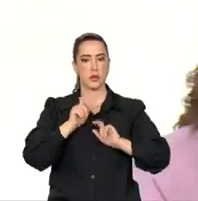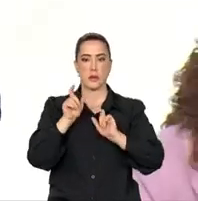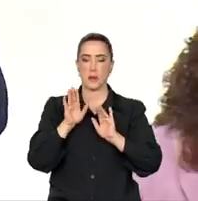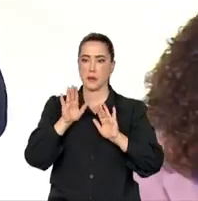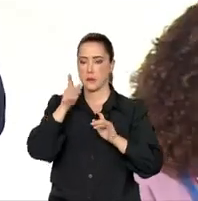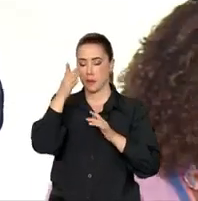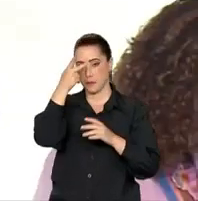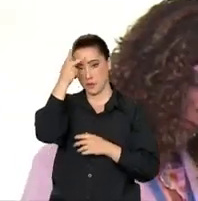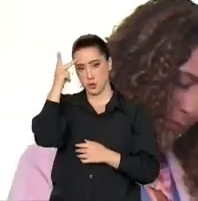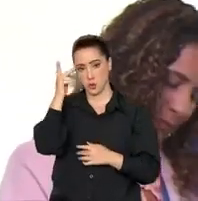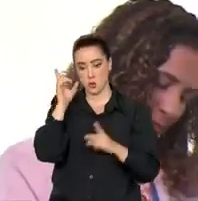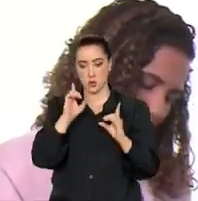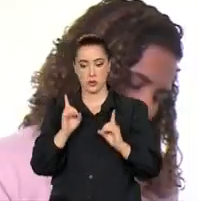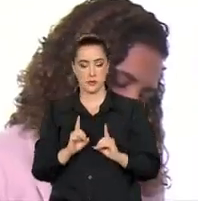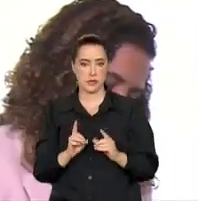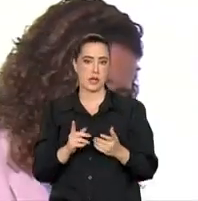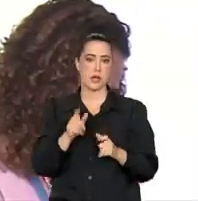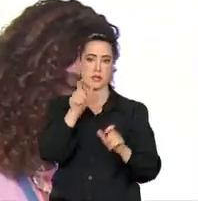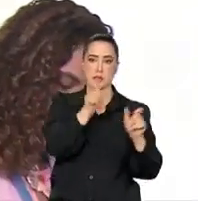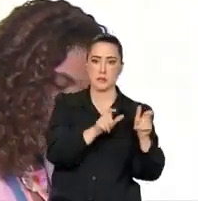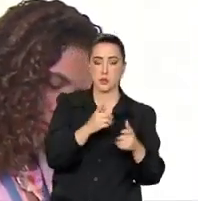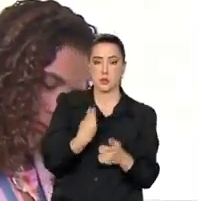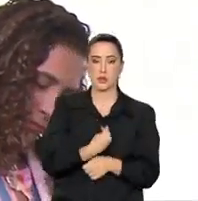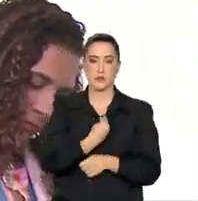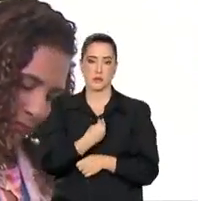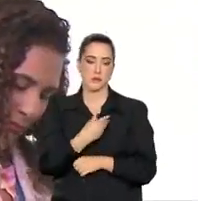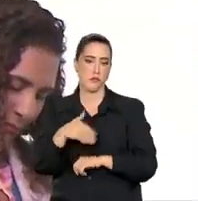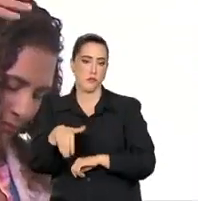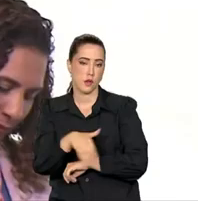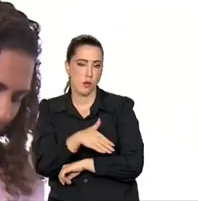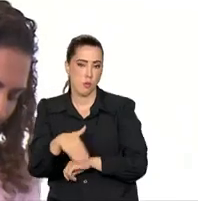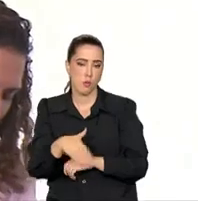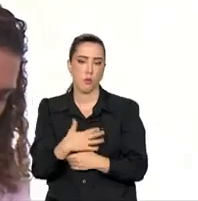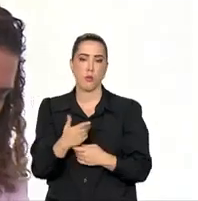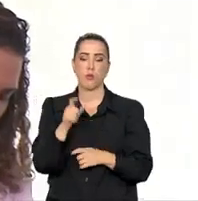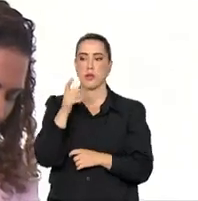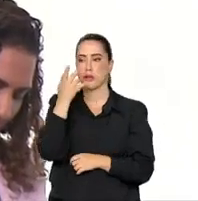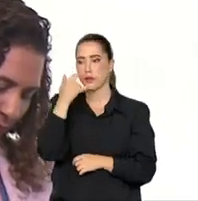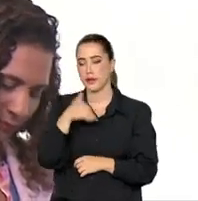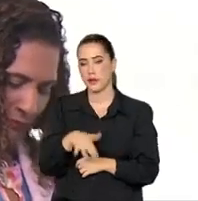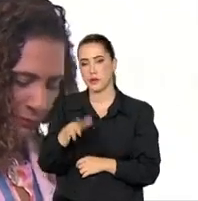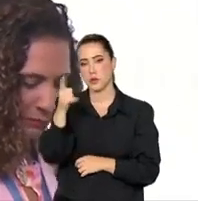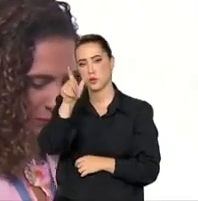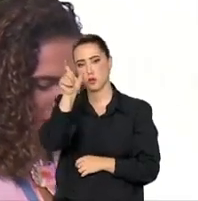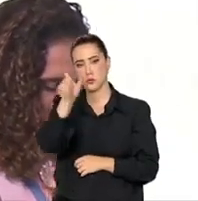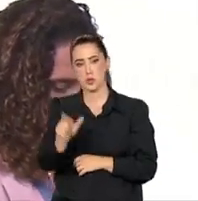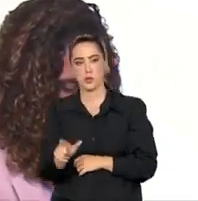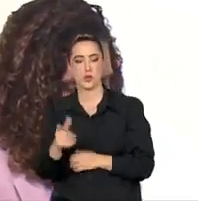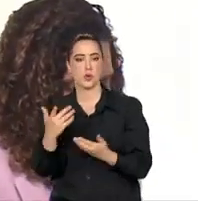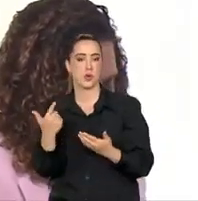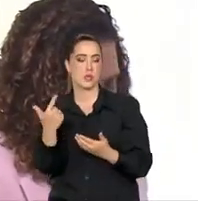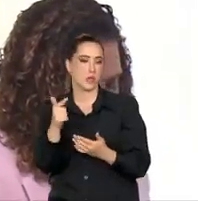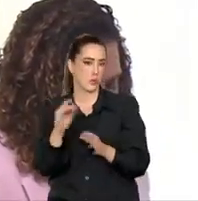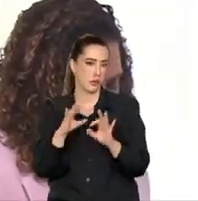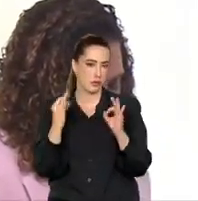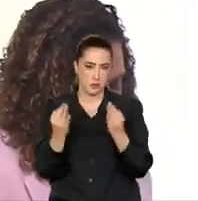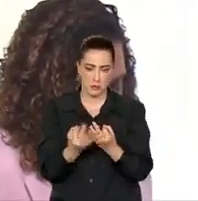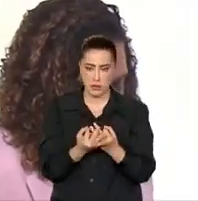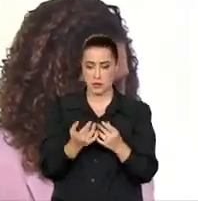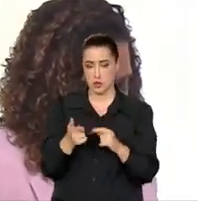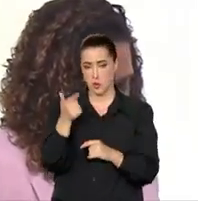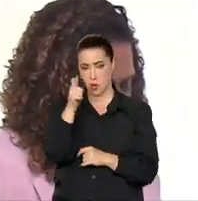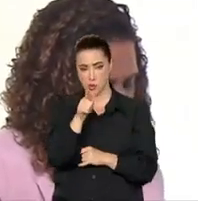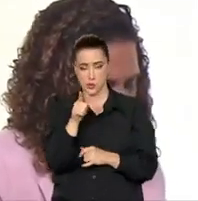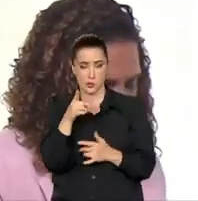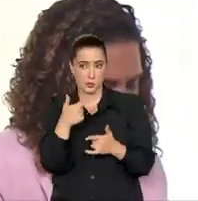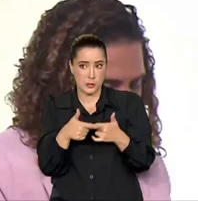com deficiência, em população de rua, em crianças e outras pessoas que perderam vínculos, enfim, com a